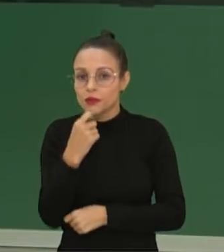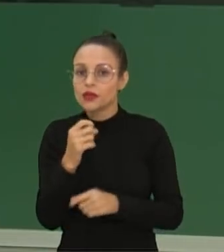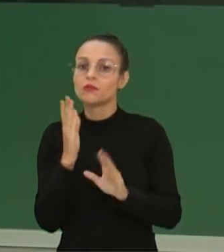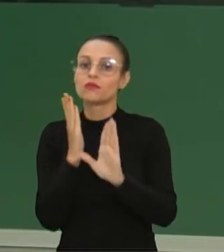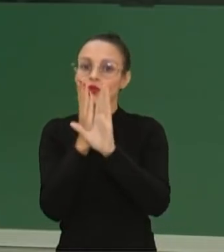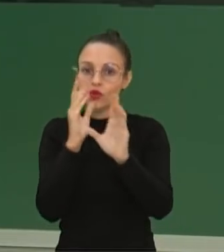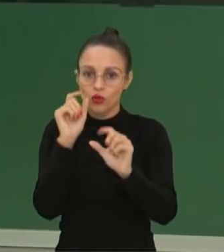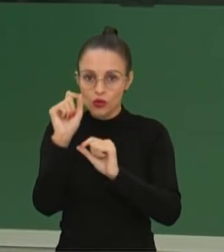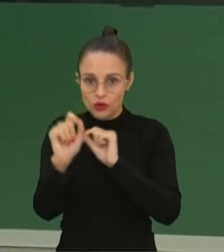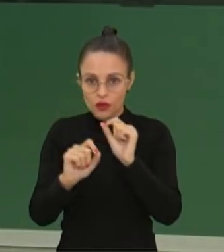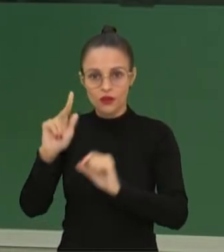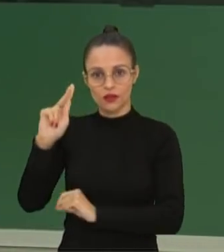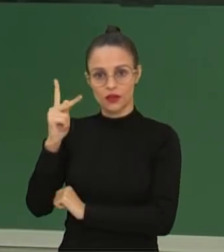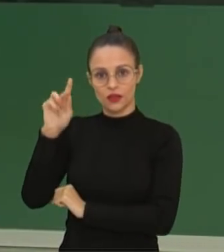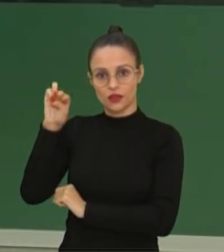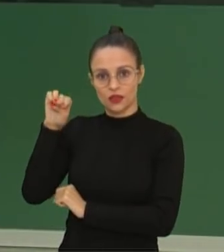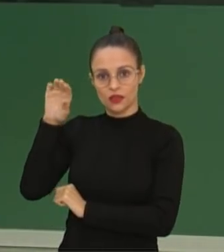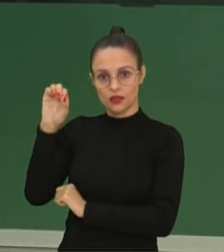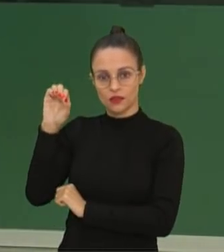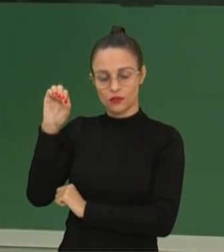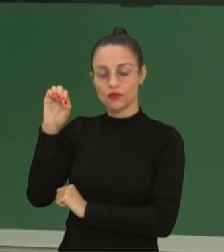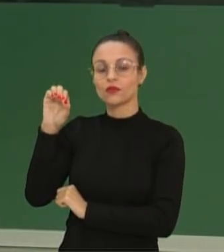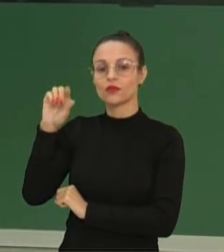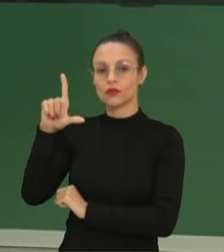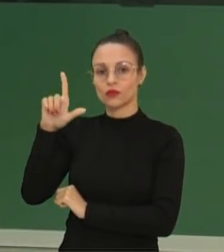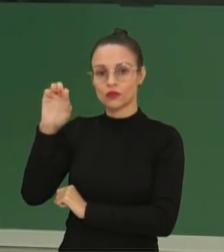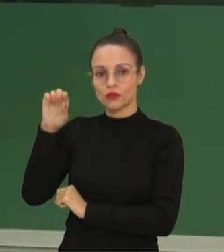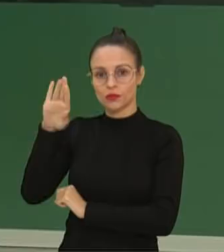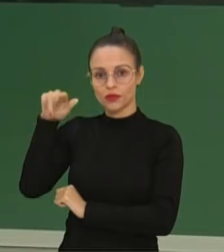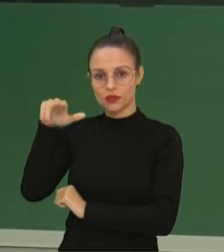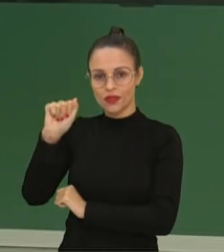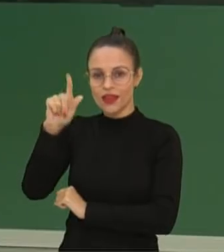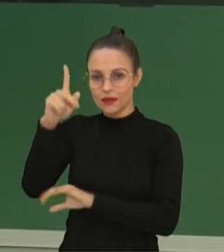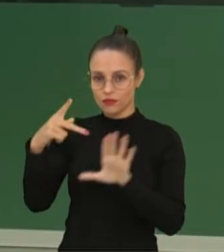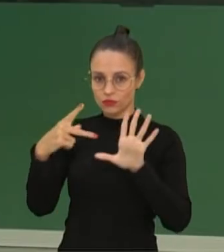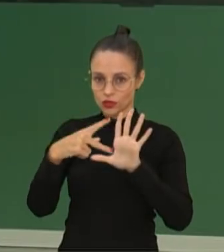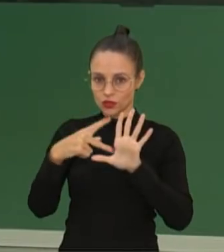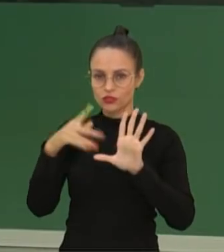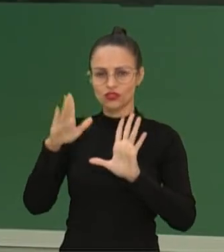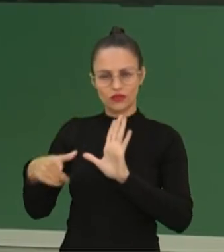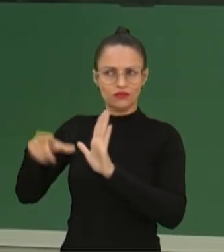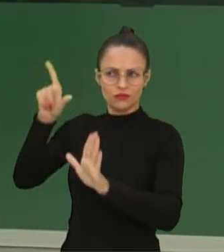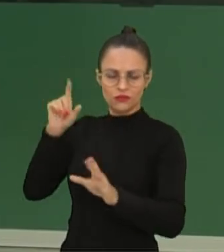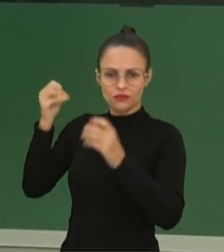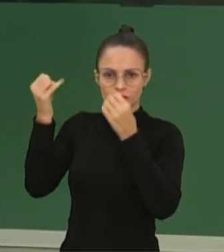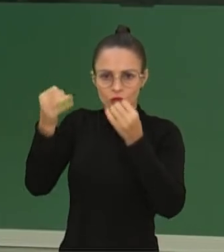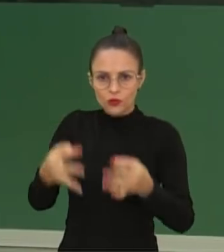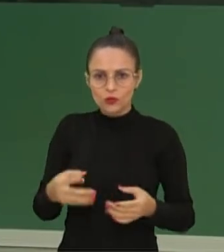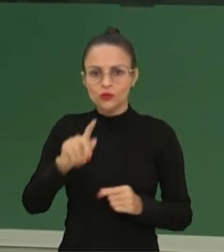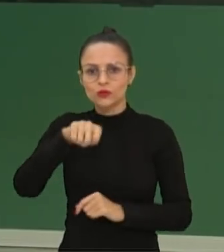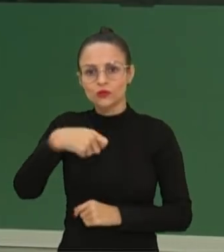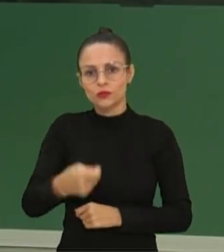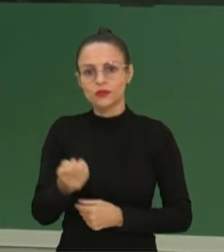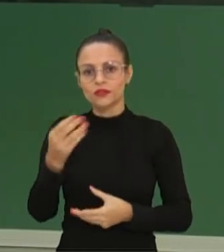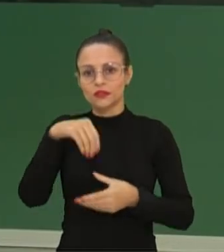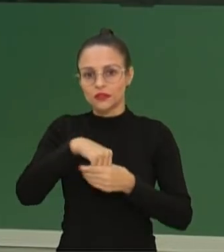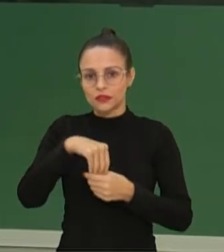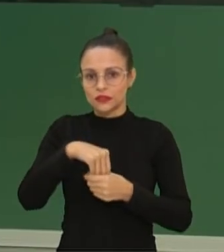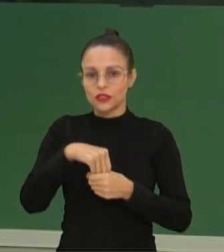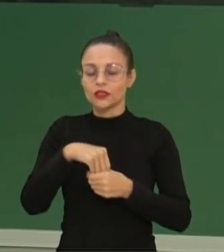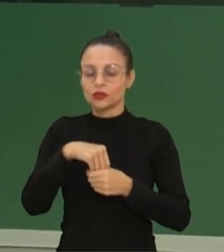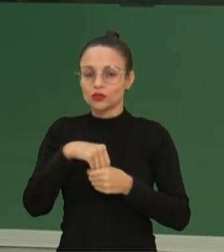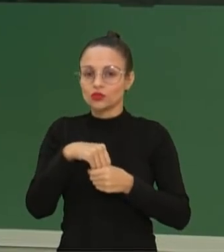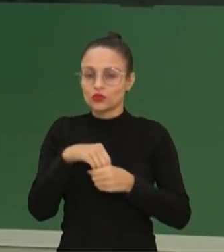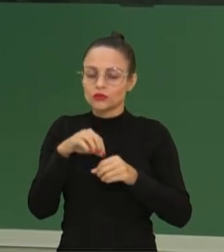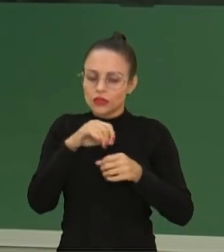conta da hemoglobina, que é uma proteína, nós já falamos dela na aula de proteínas, que está dentro do